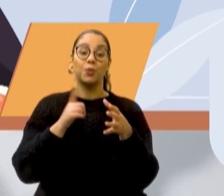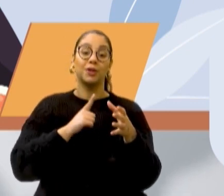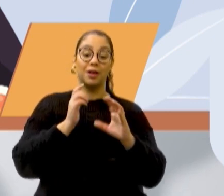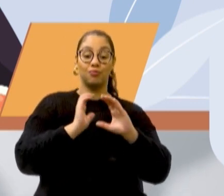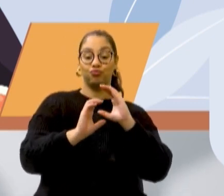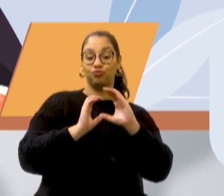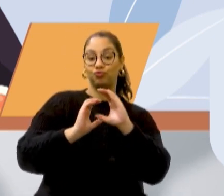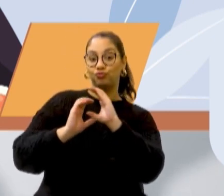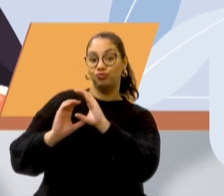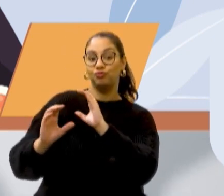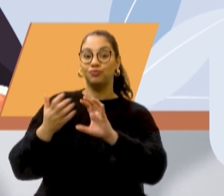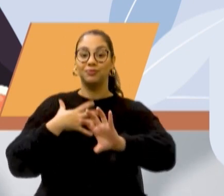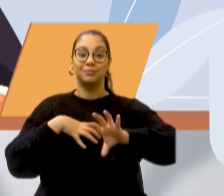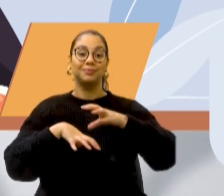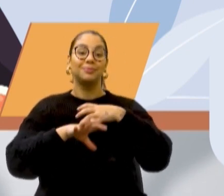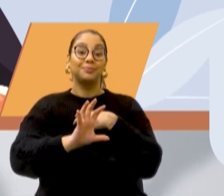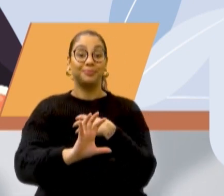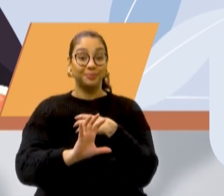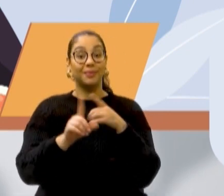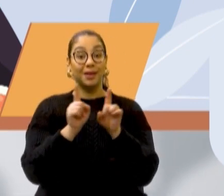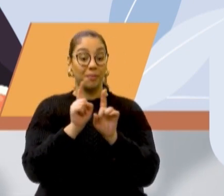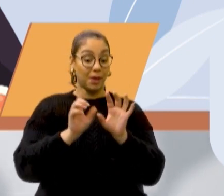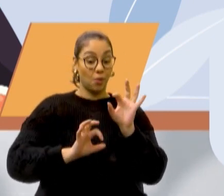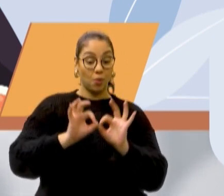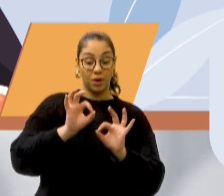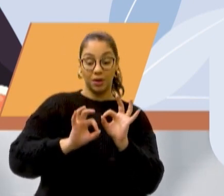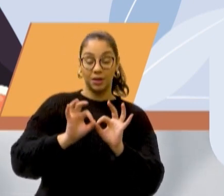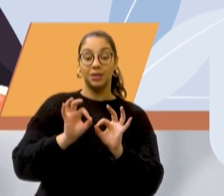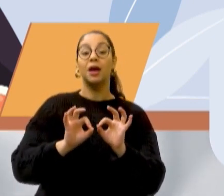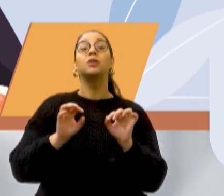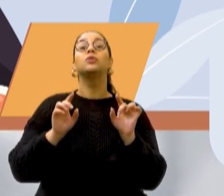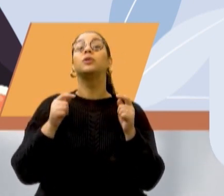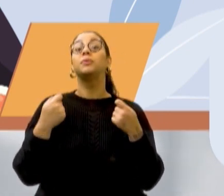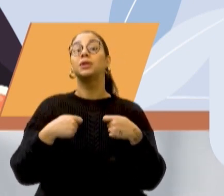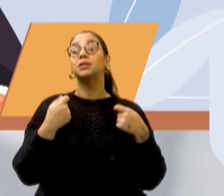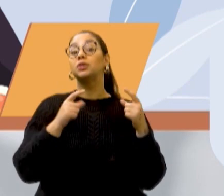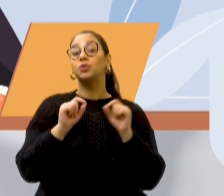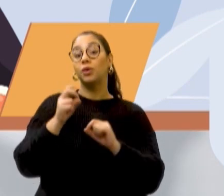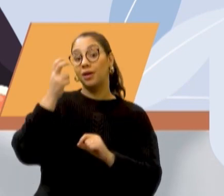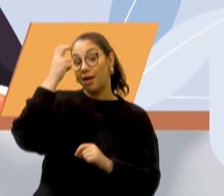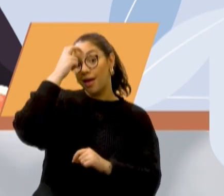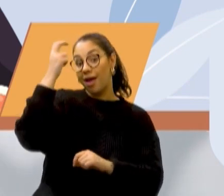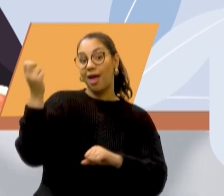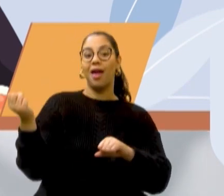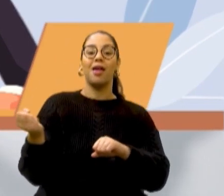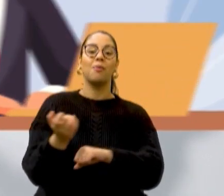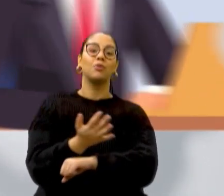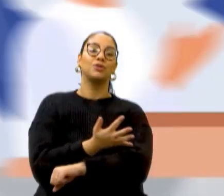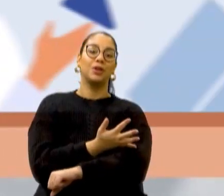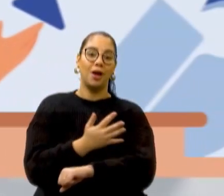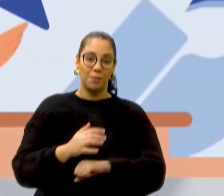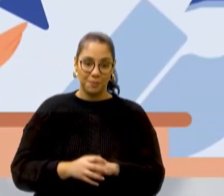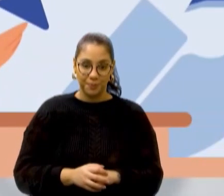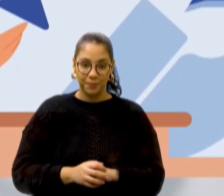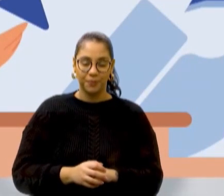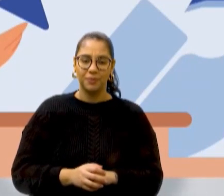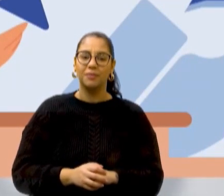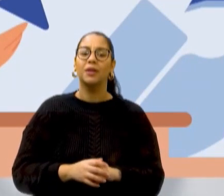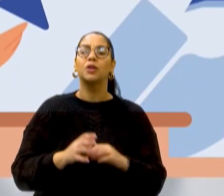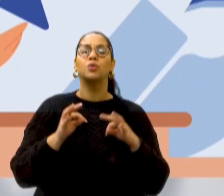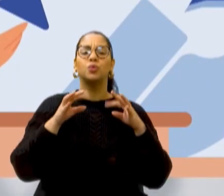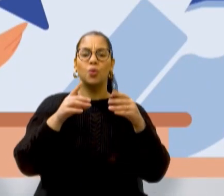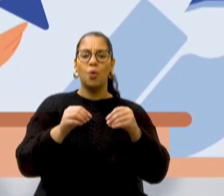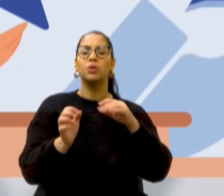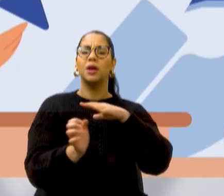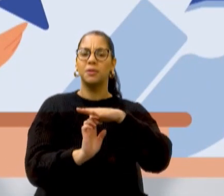ser comunicativo ter empatia ser organizado e ter inteligência emocional não